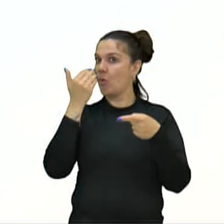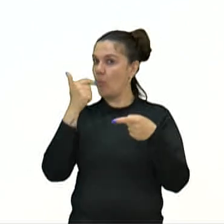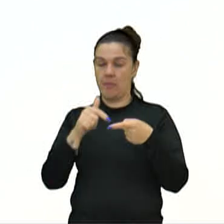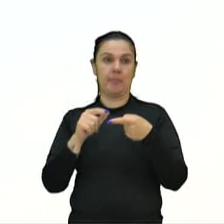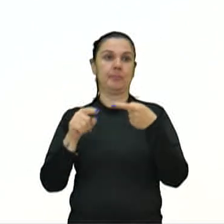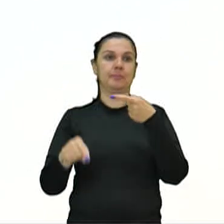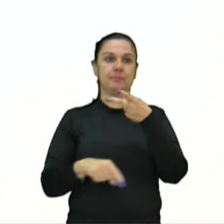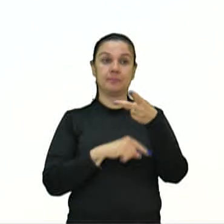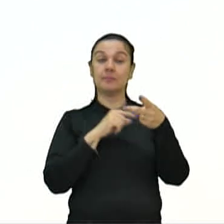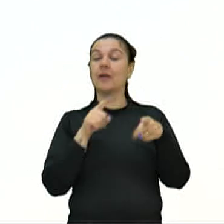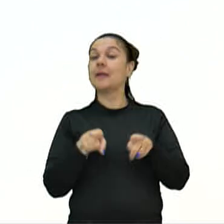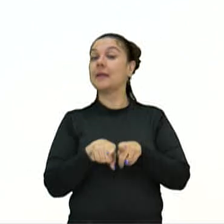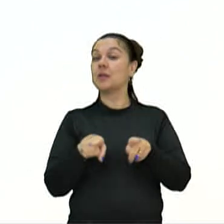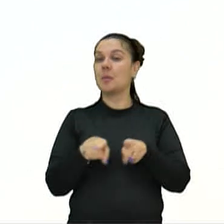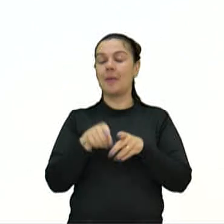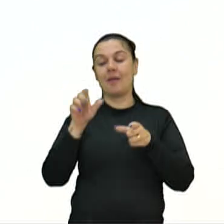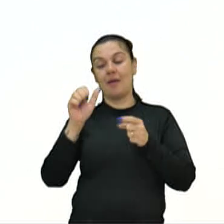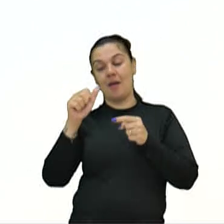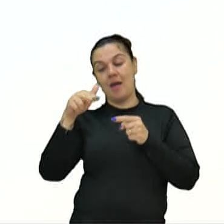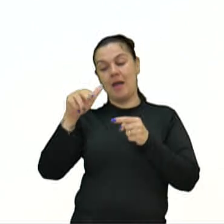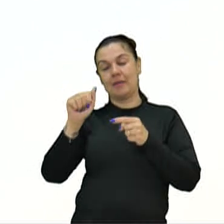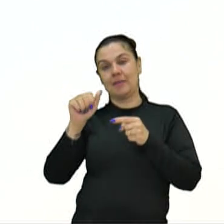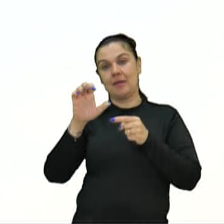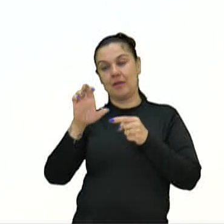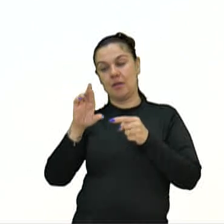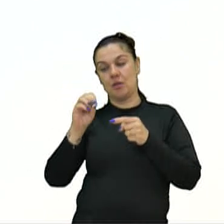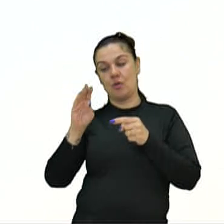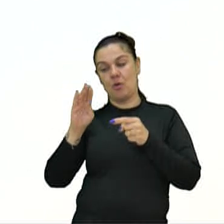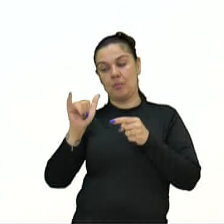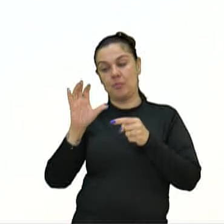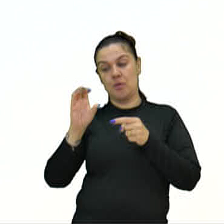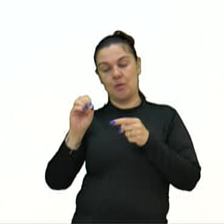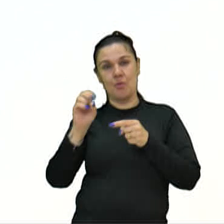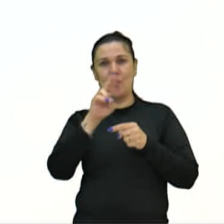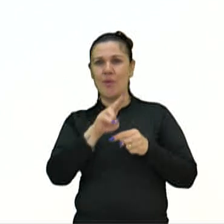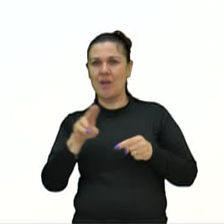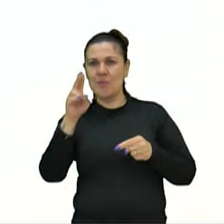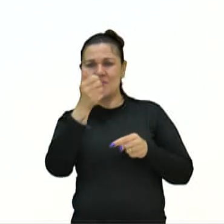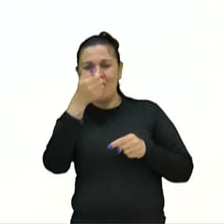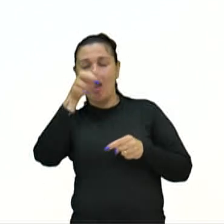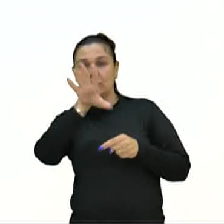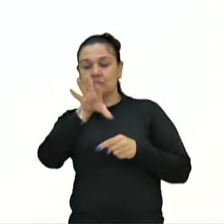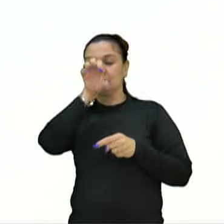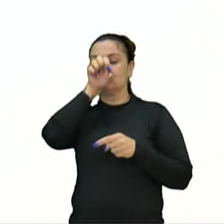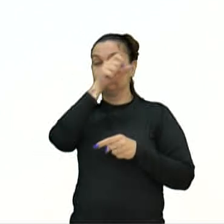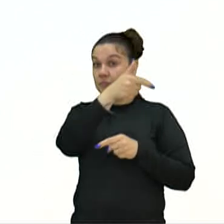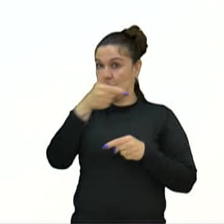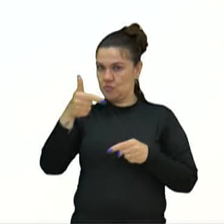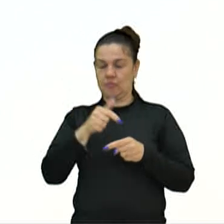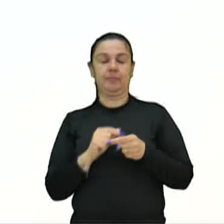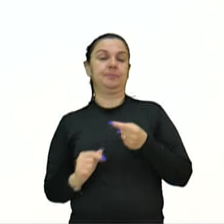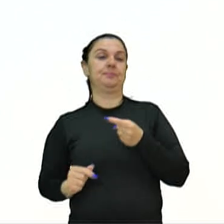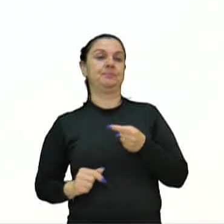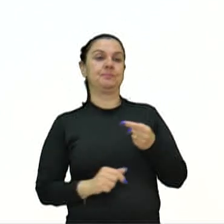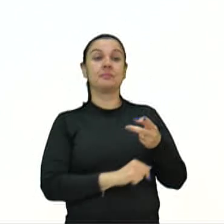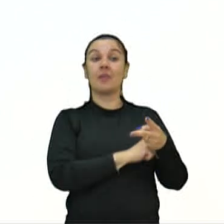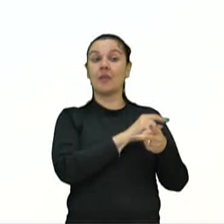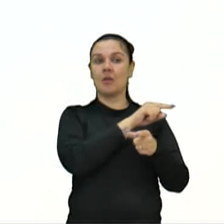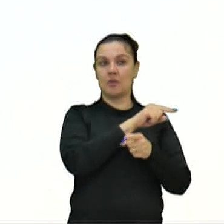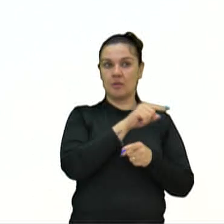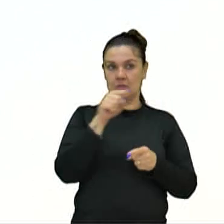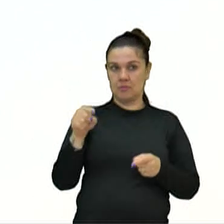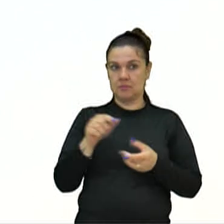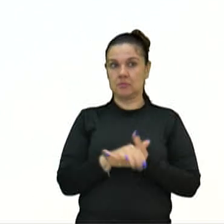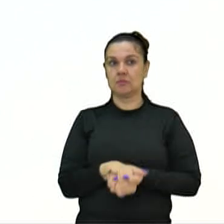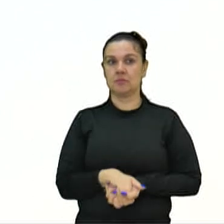certo? E ele era anaeróbio, então ele não utilizava oxigênio para respiração, nem tinha oxigênio naquela época ainda, tá? Por isso que a gente chama